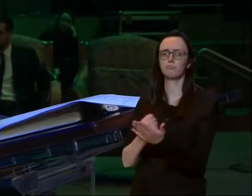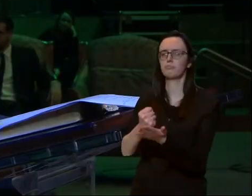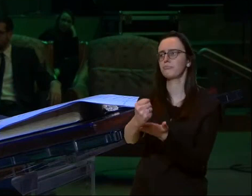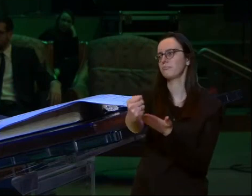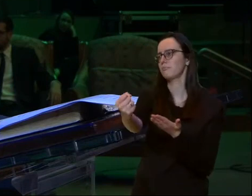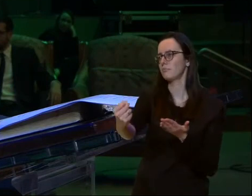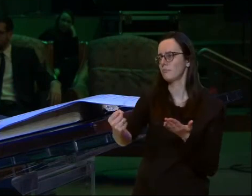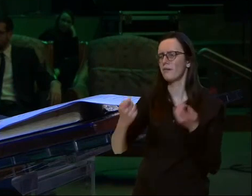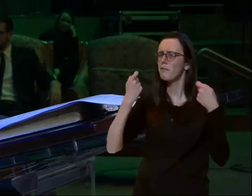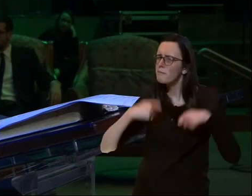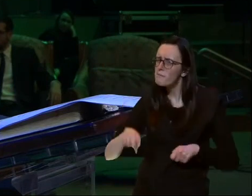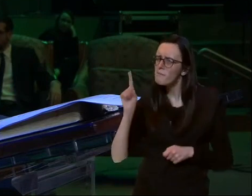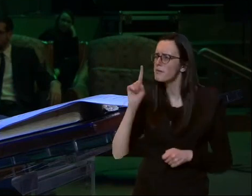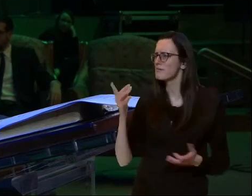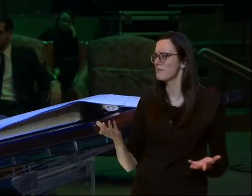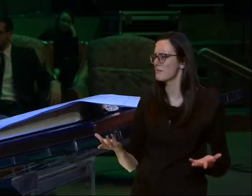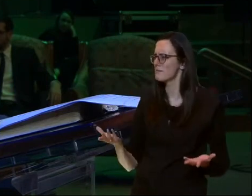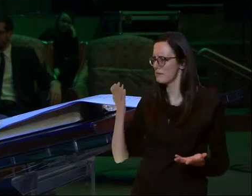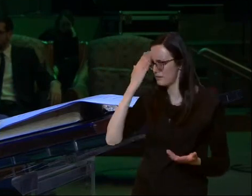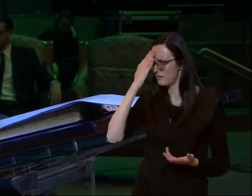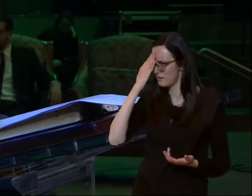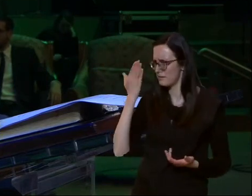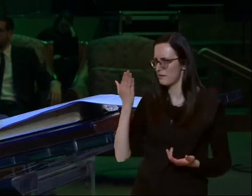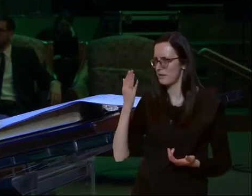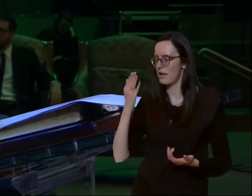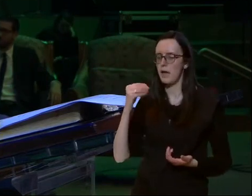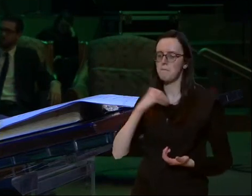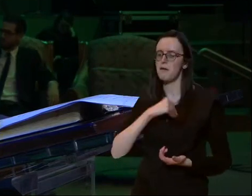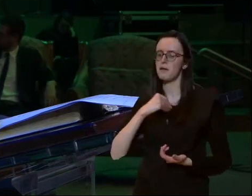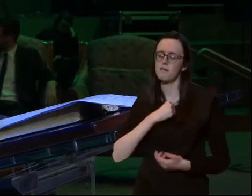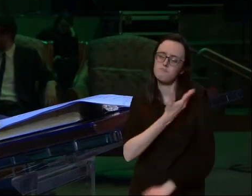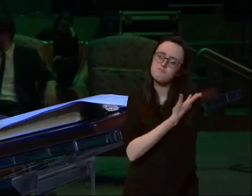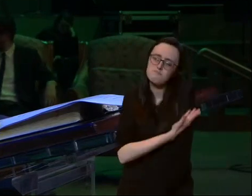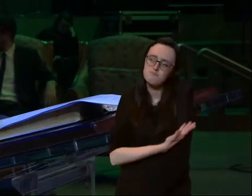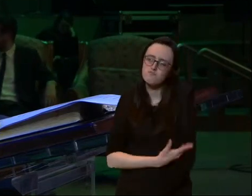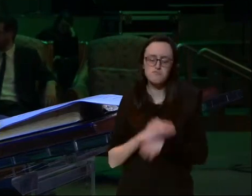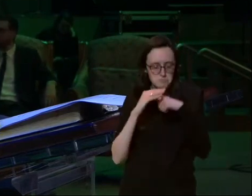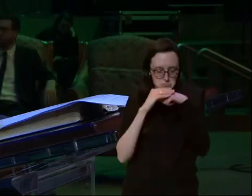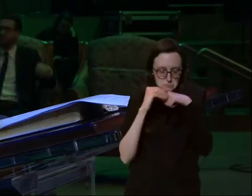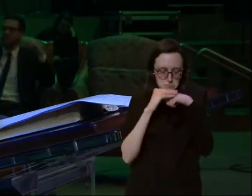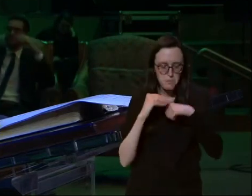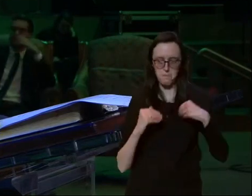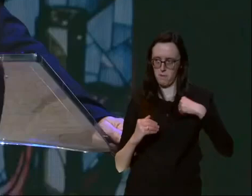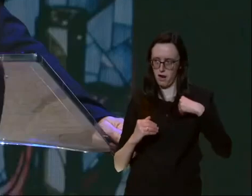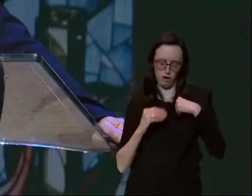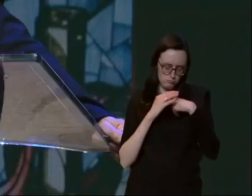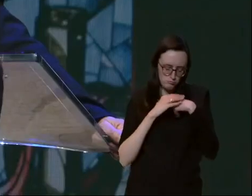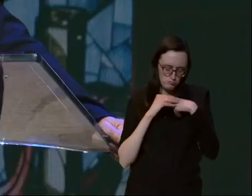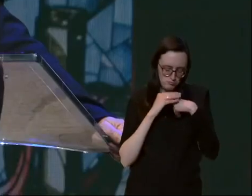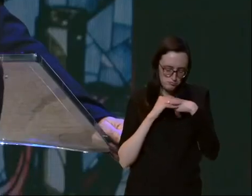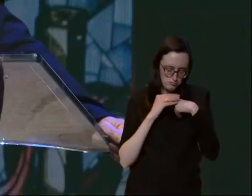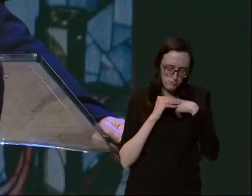tornam pecado. E se tornam pecadinhos de estimação, que já não incomoda mais.